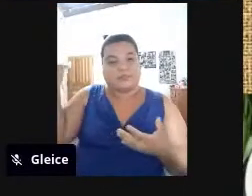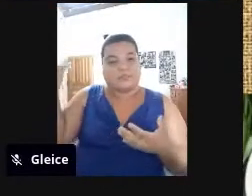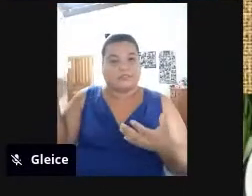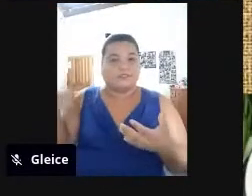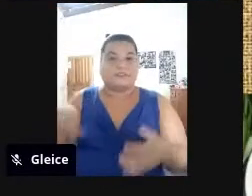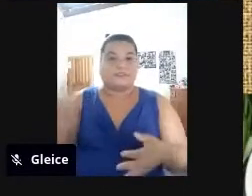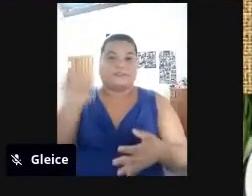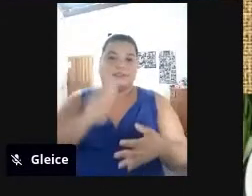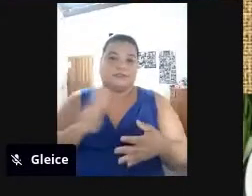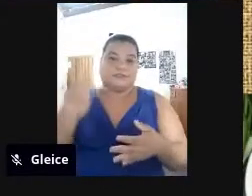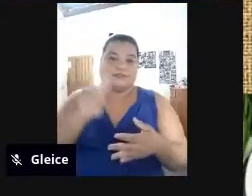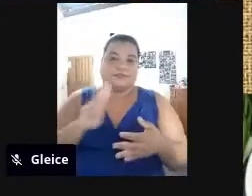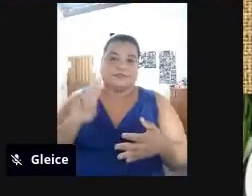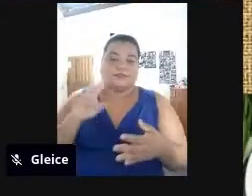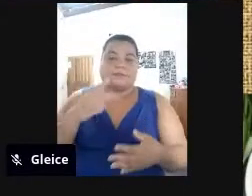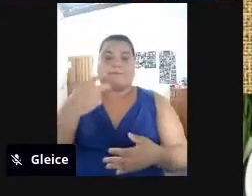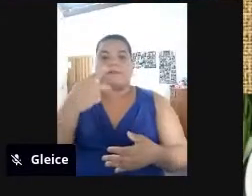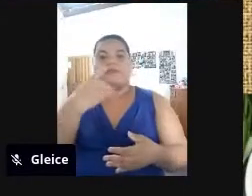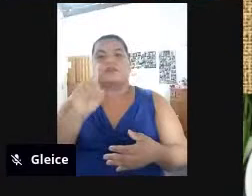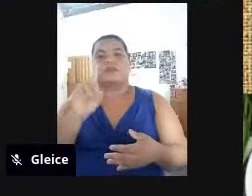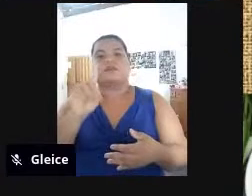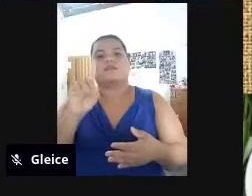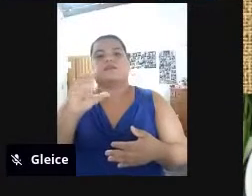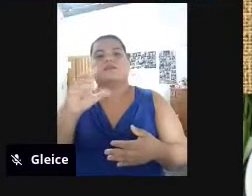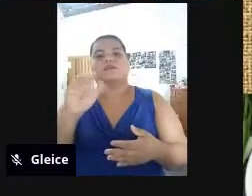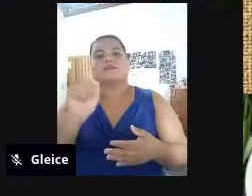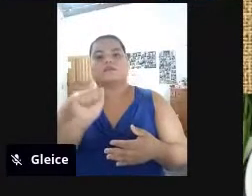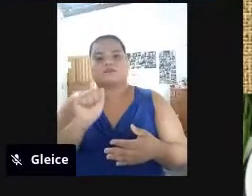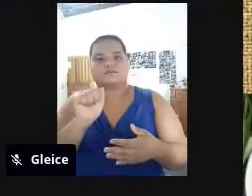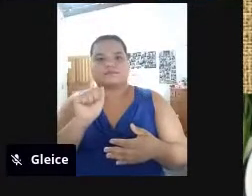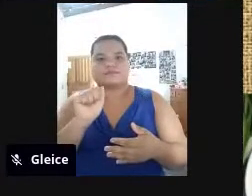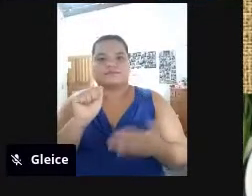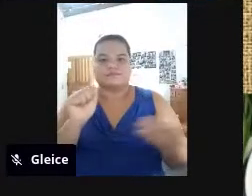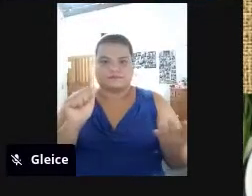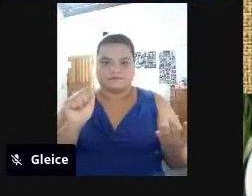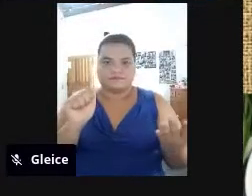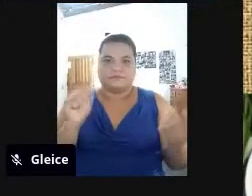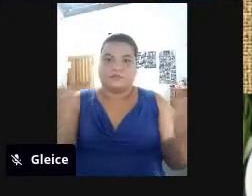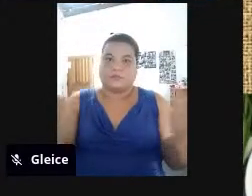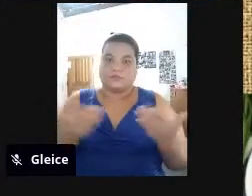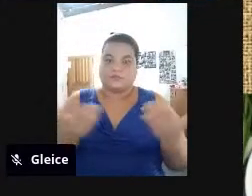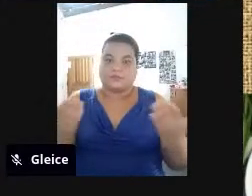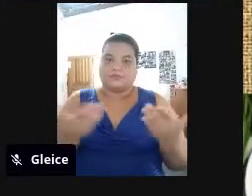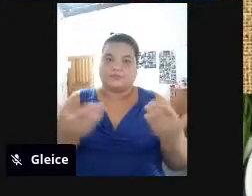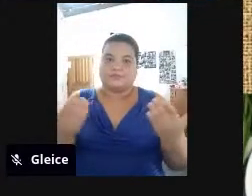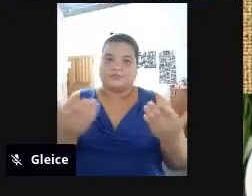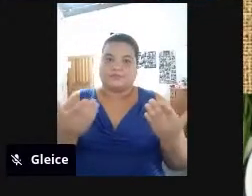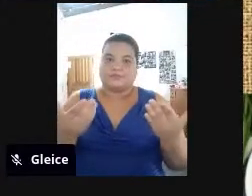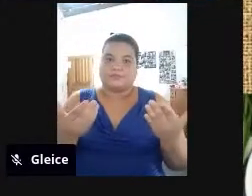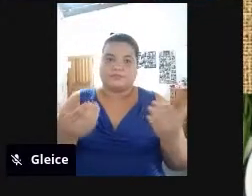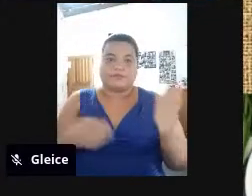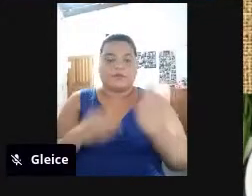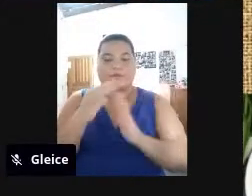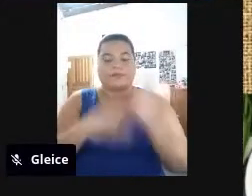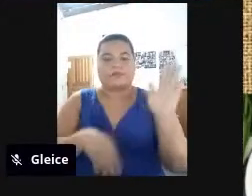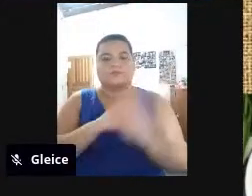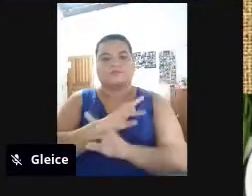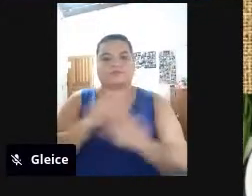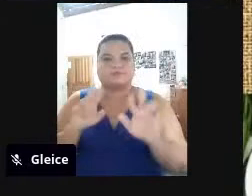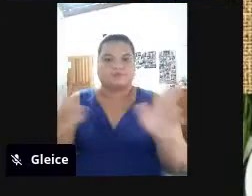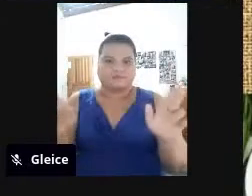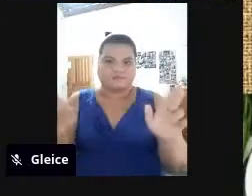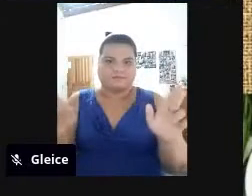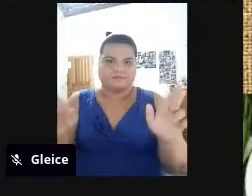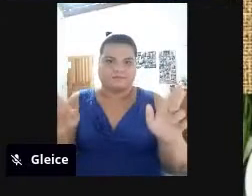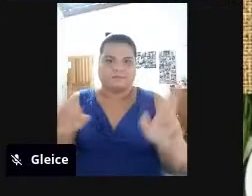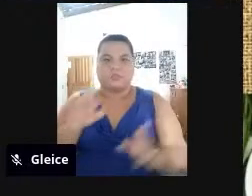os PDCAs para avaliar a digestibilidade proteica. Hoje, nós temos um outro método, que é o DIAS. É um método